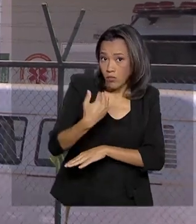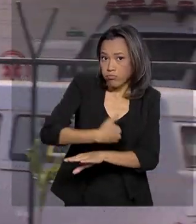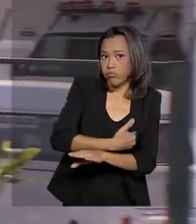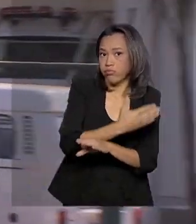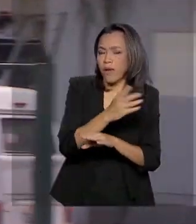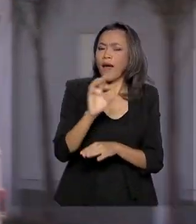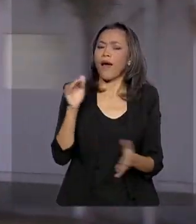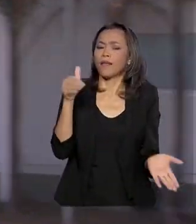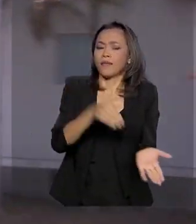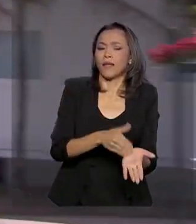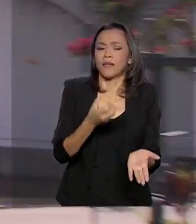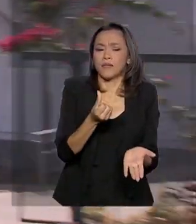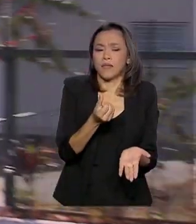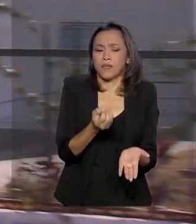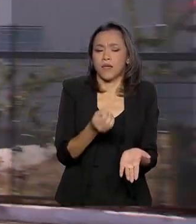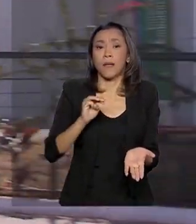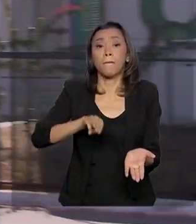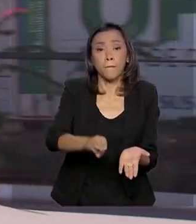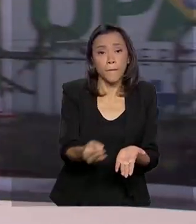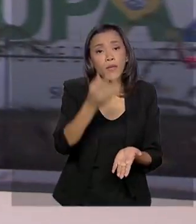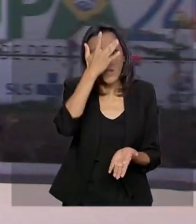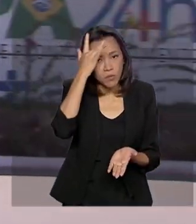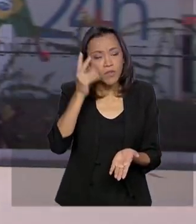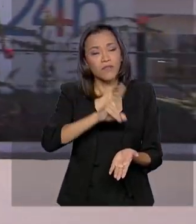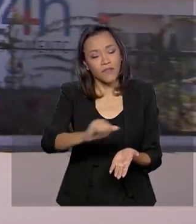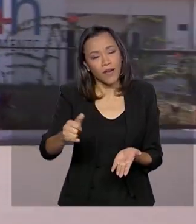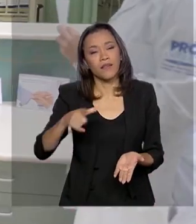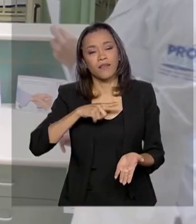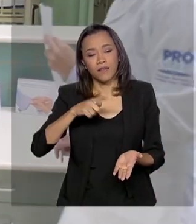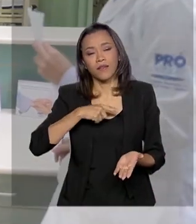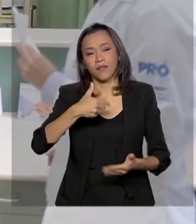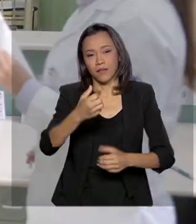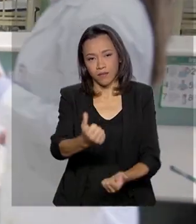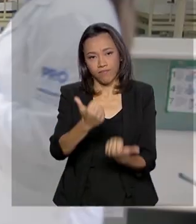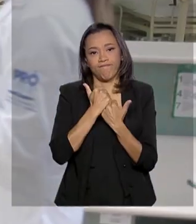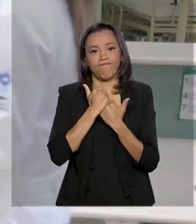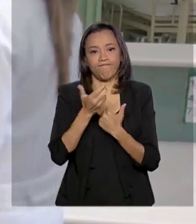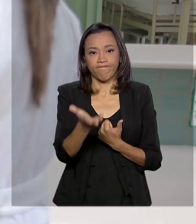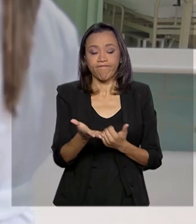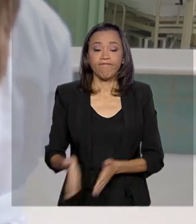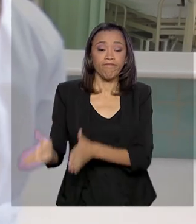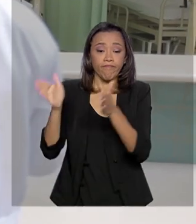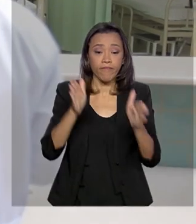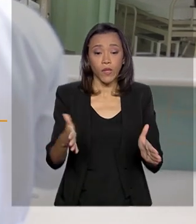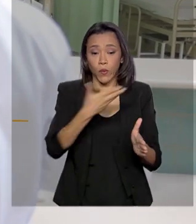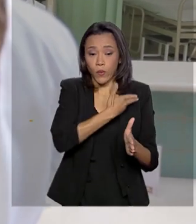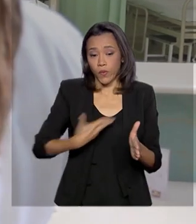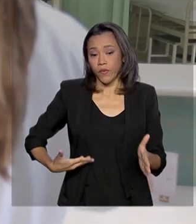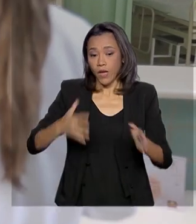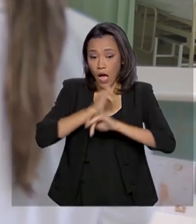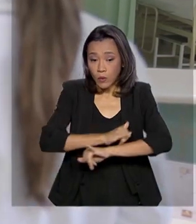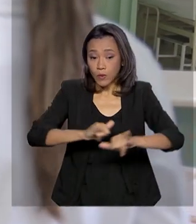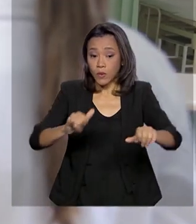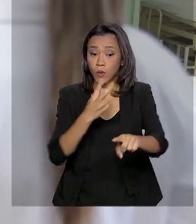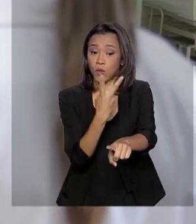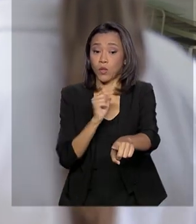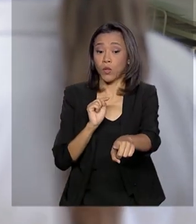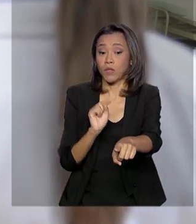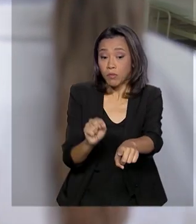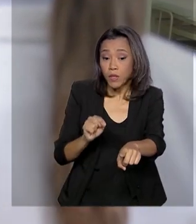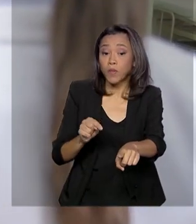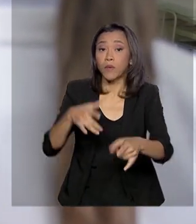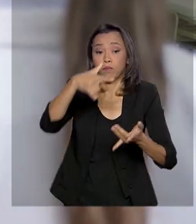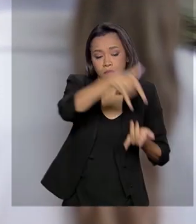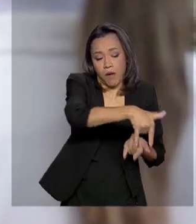60 milhões de brasileiros serão beneficiados pela medida o governo anunciou ainda a locação de dois